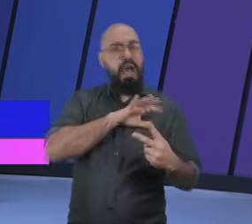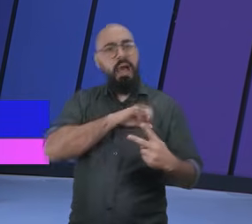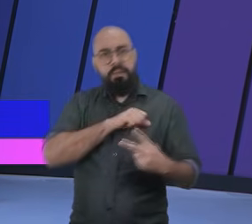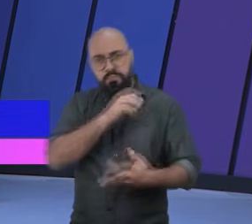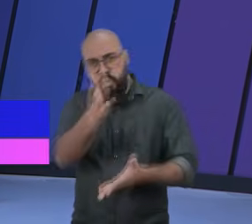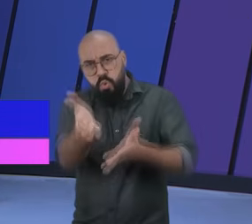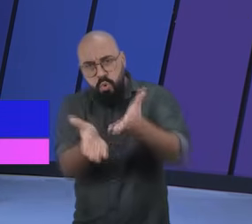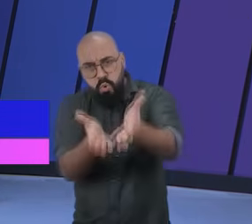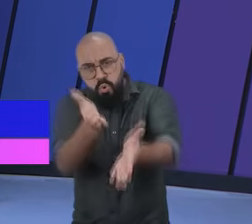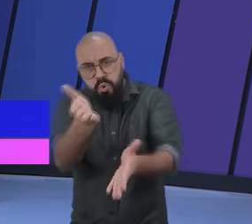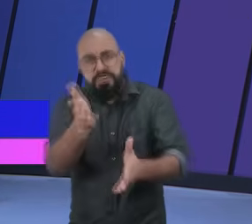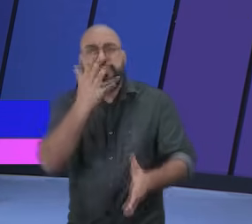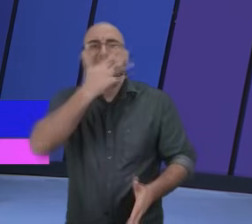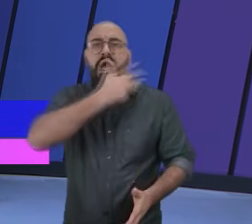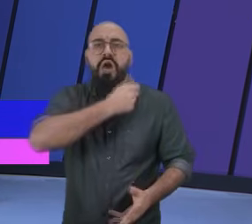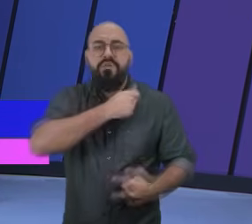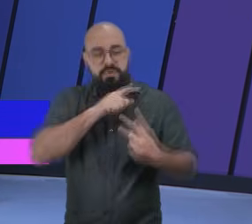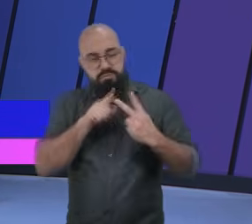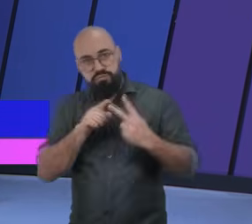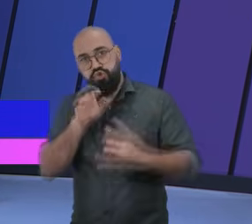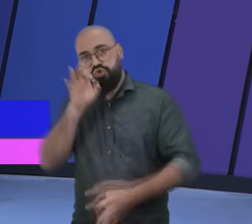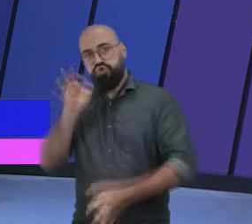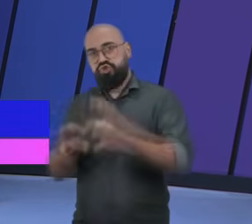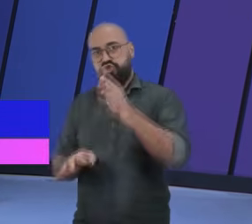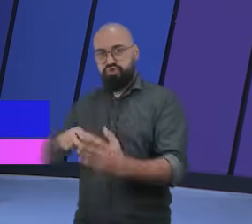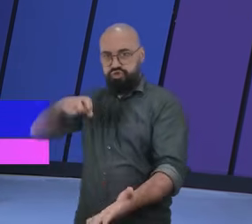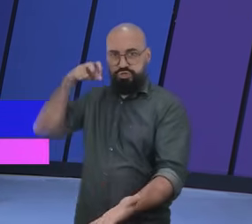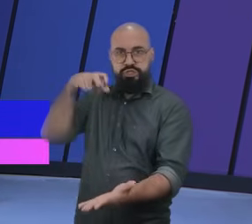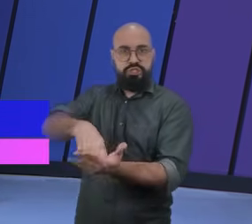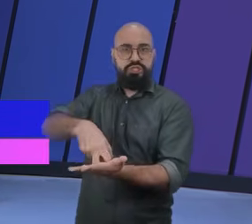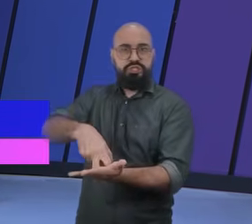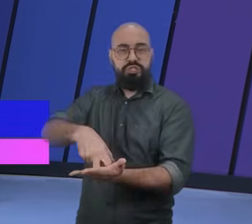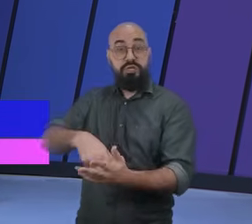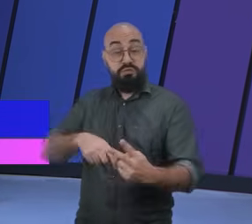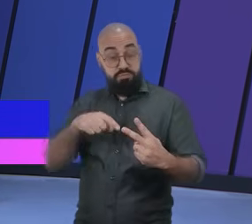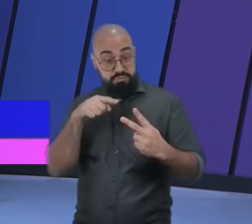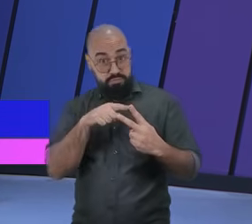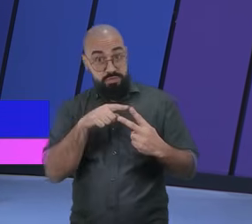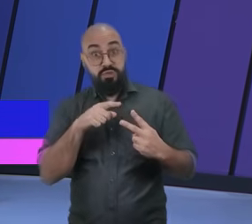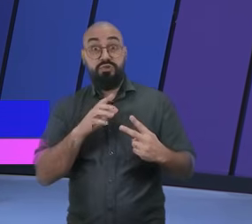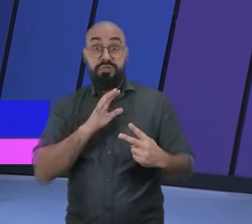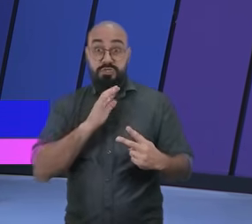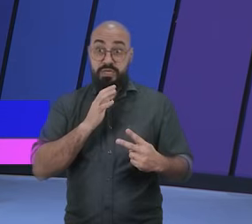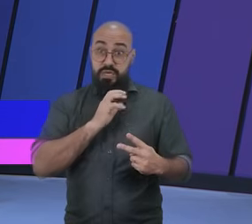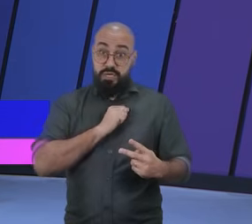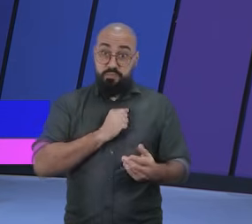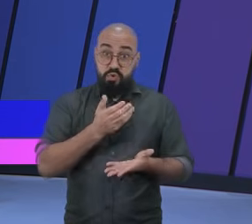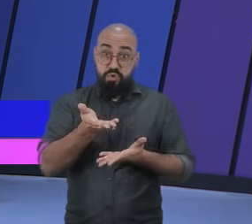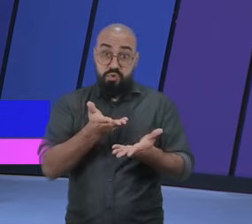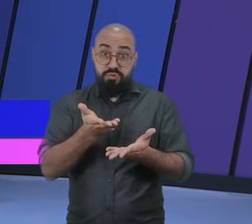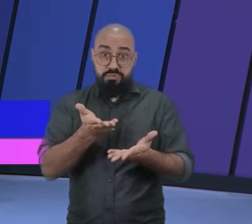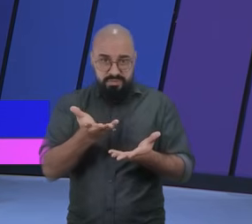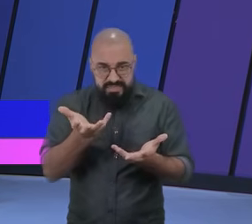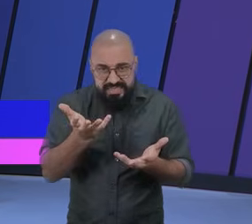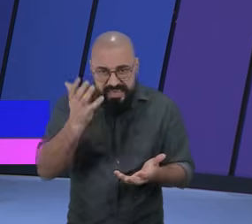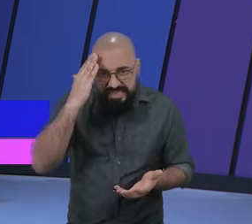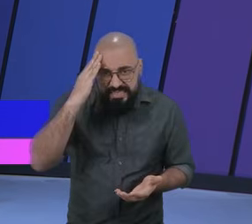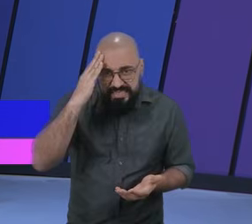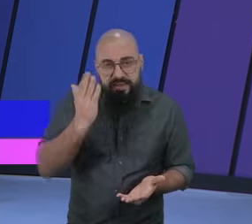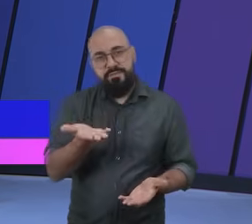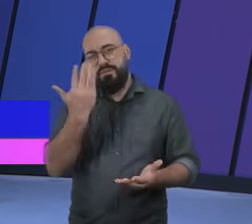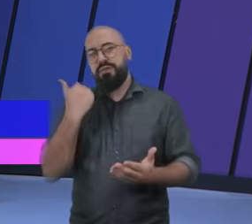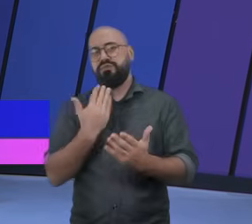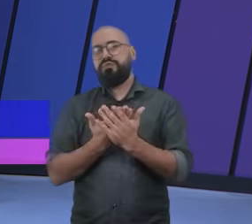Deus que salva é o Deus que decreta perdição. Como isso se relaciona? Para saber mais, fica comigo,